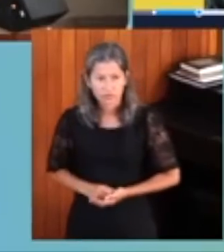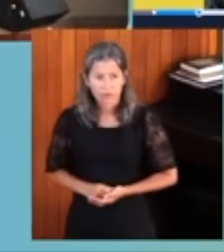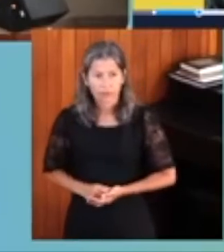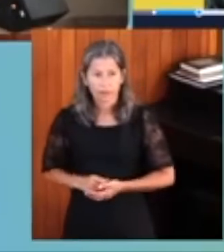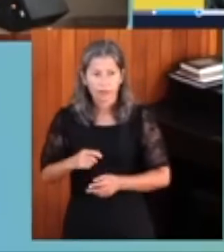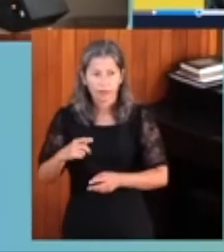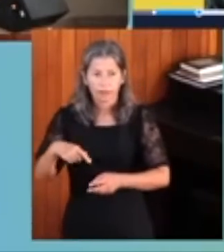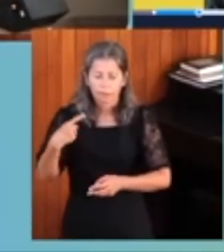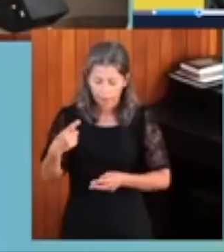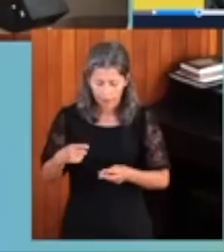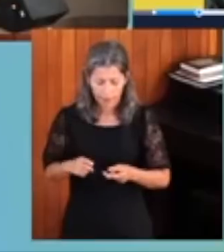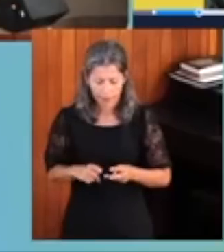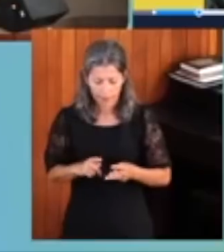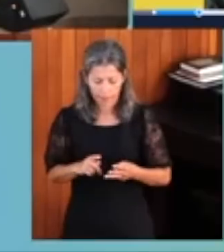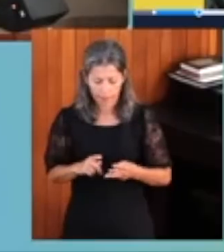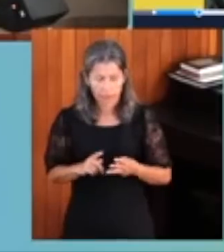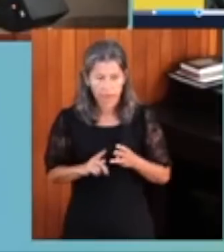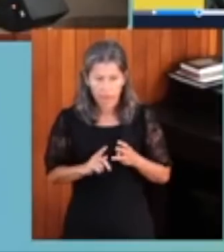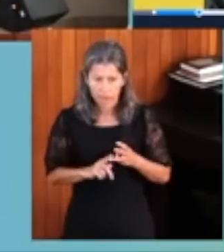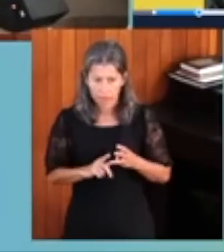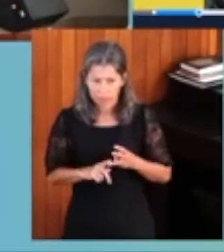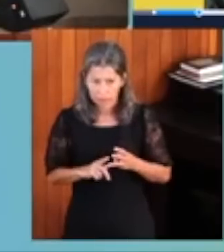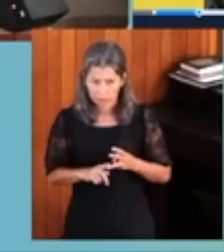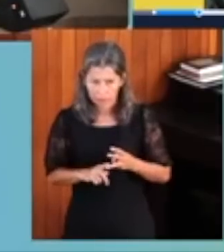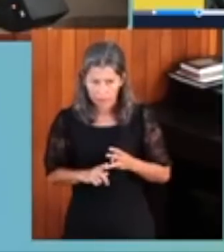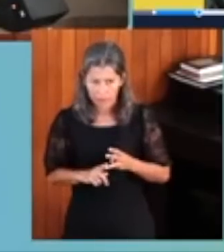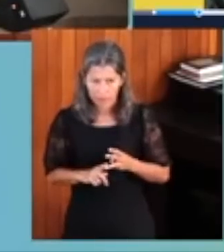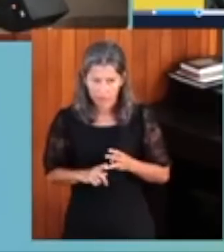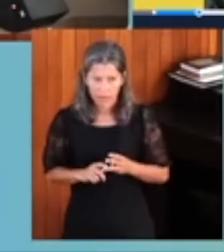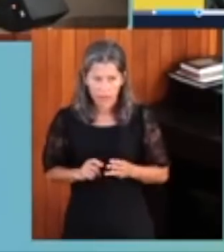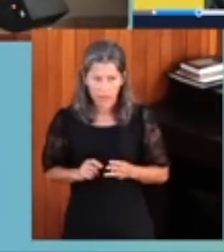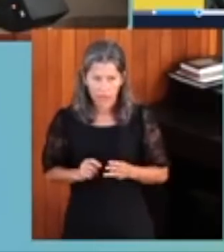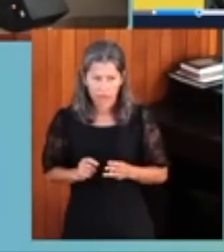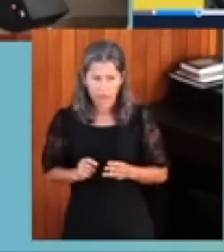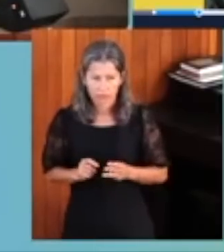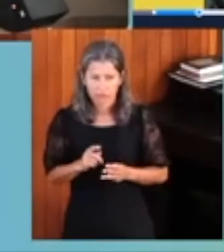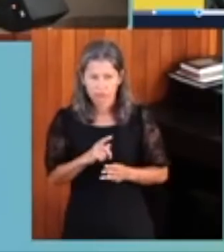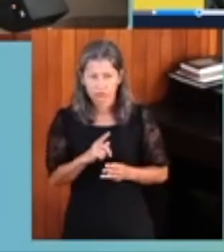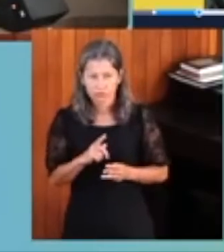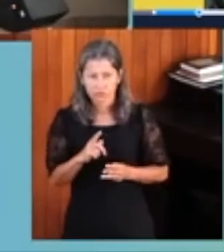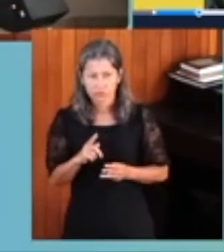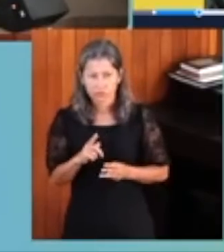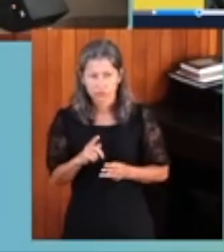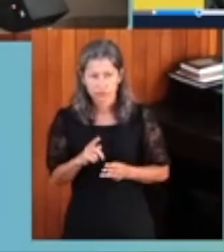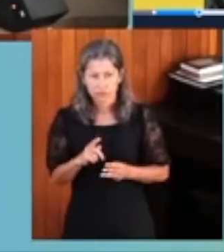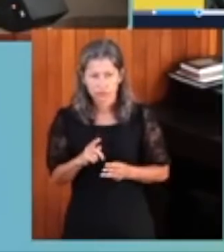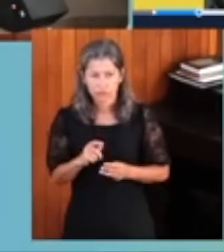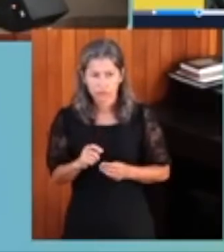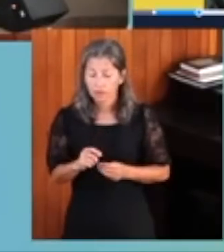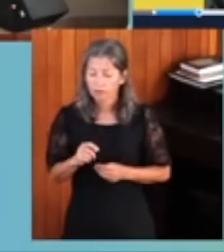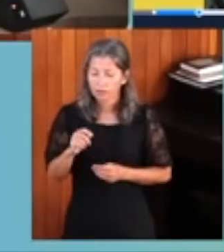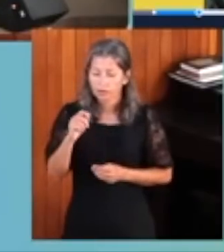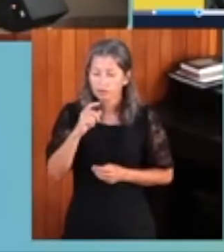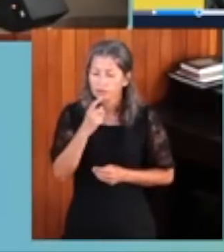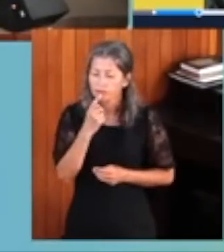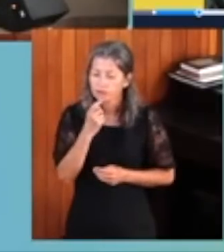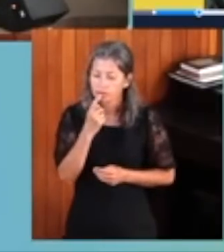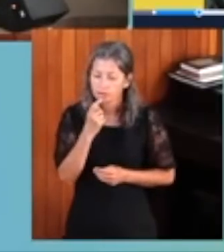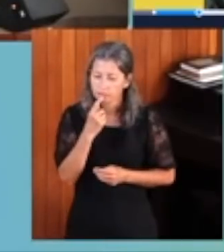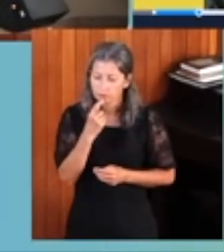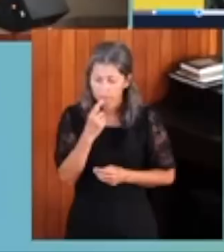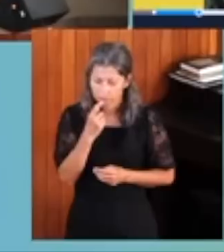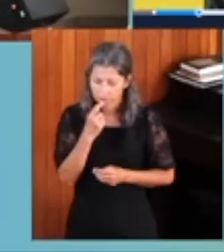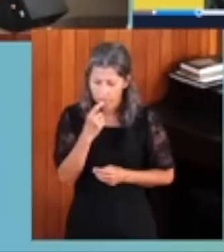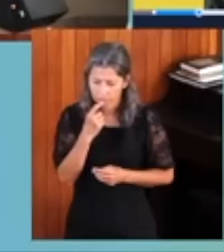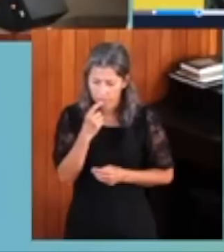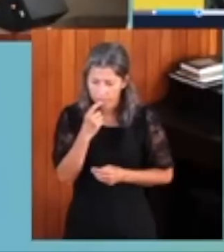eram mortos, mas a morte deles era um testemunho poderoso, porque quando um morria, centenas se convertiam. Porque eles morriam cantando,